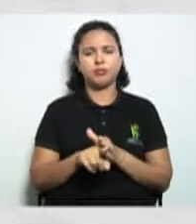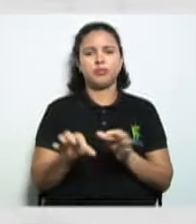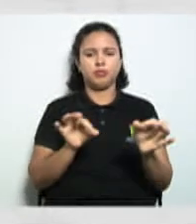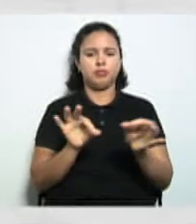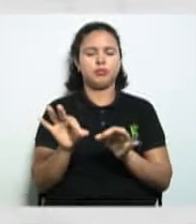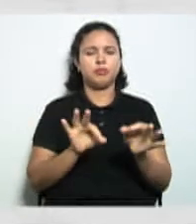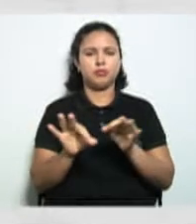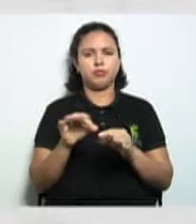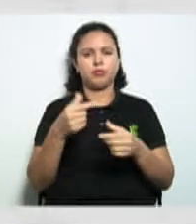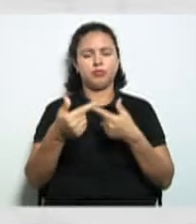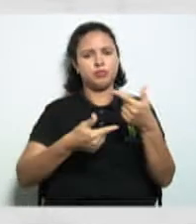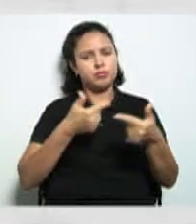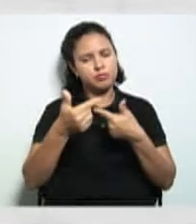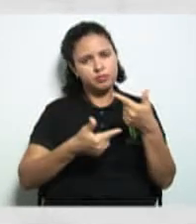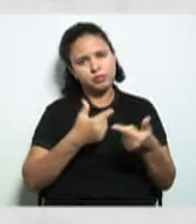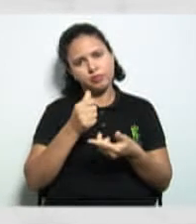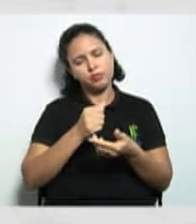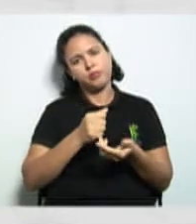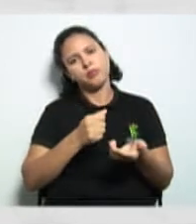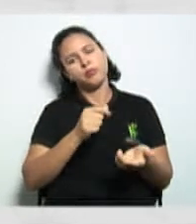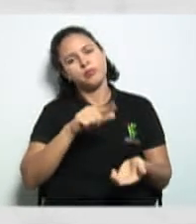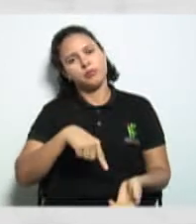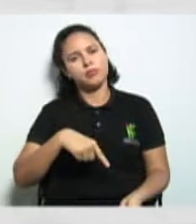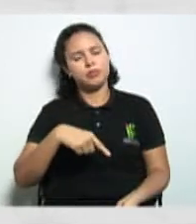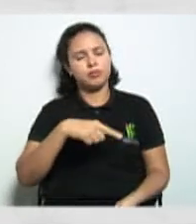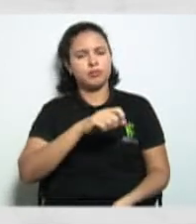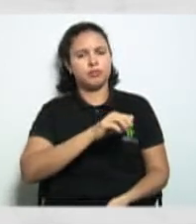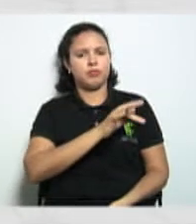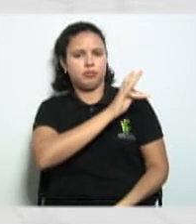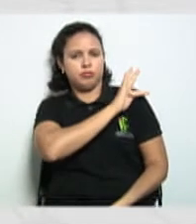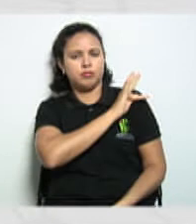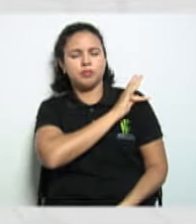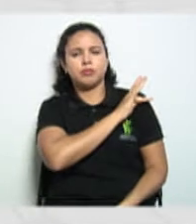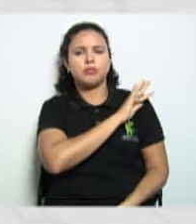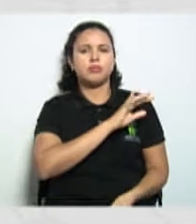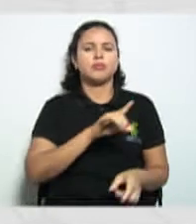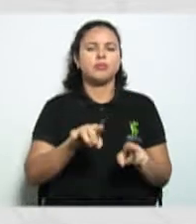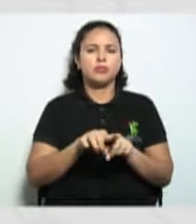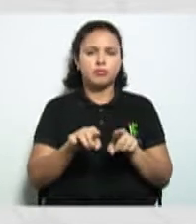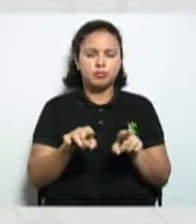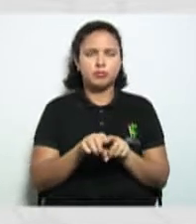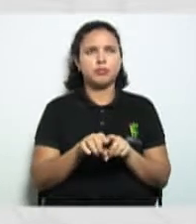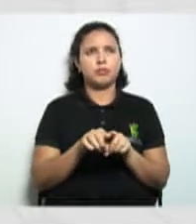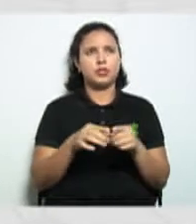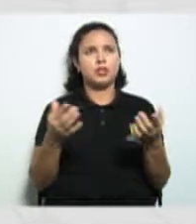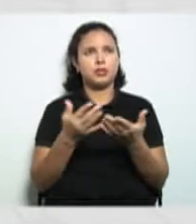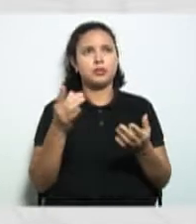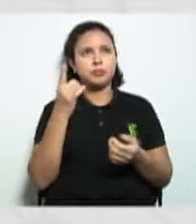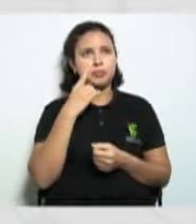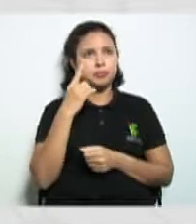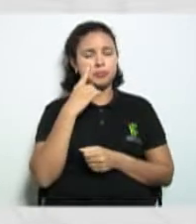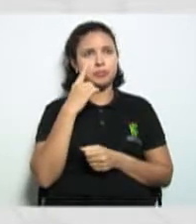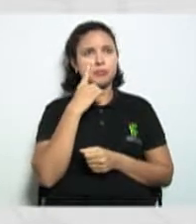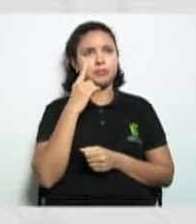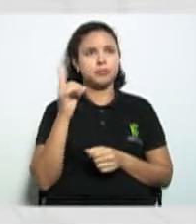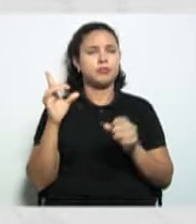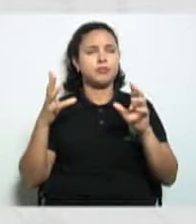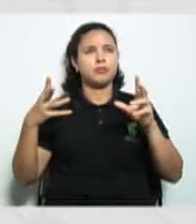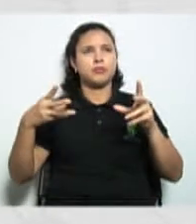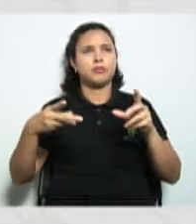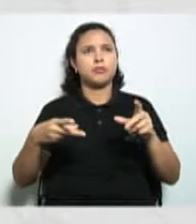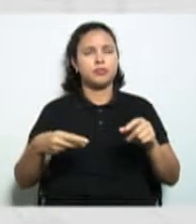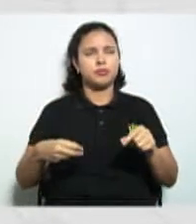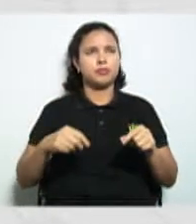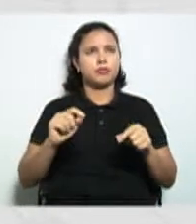de trabalhos acadêmicos, citações e referências. E o que a gente vê agora? Então, de uma forma geral,